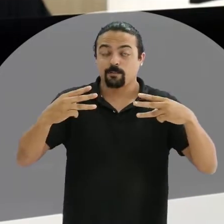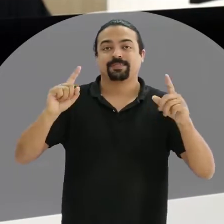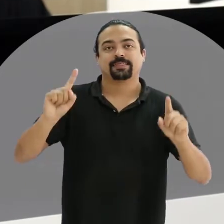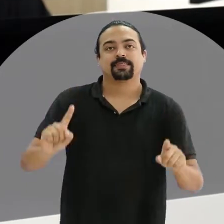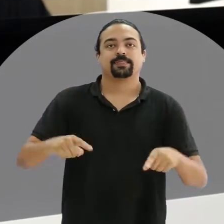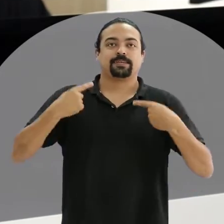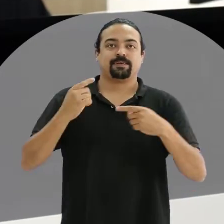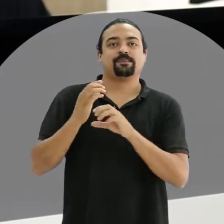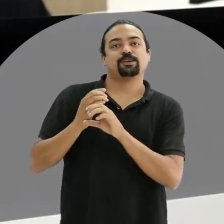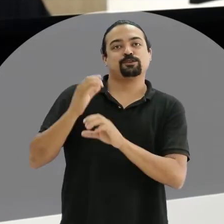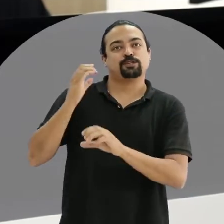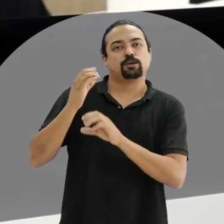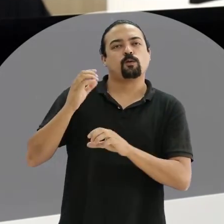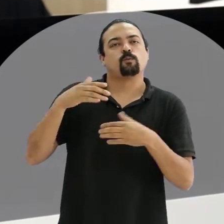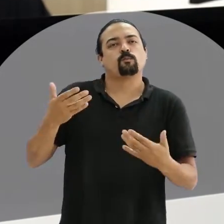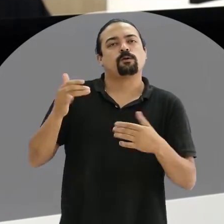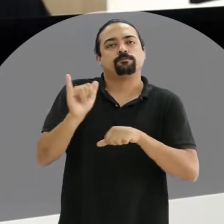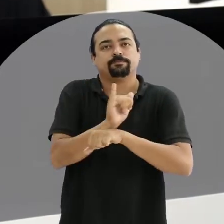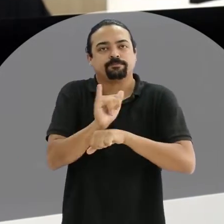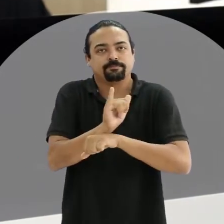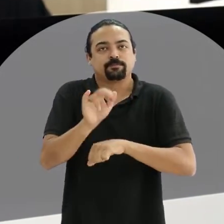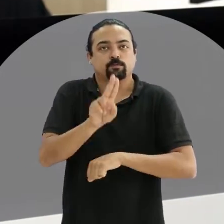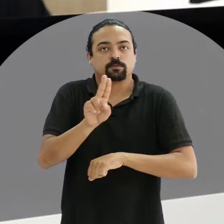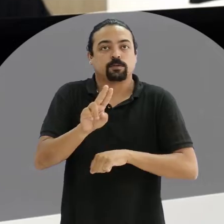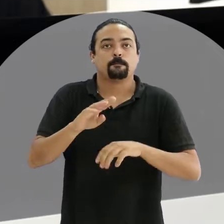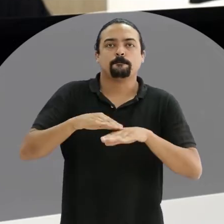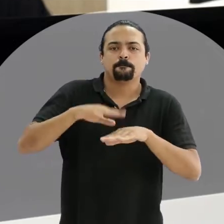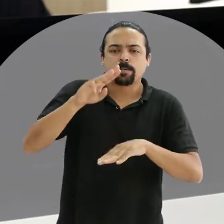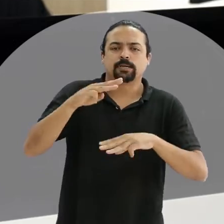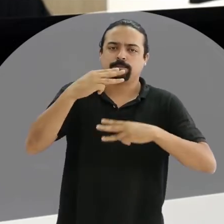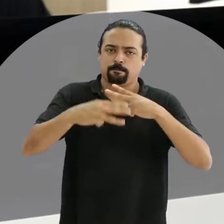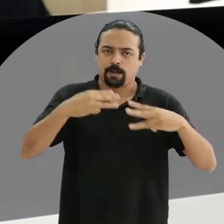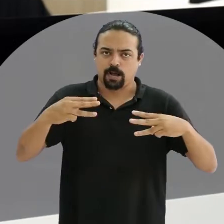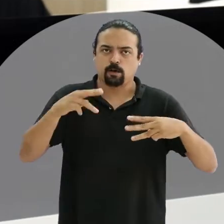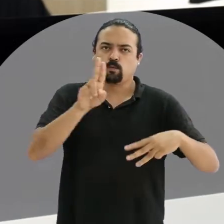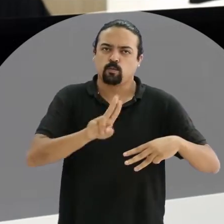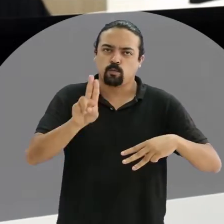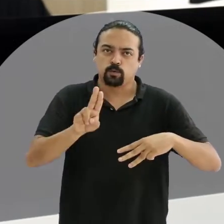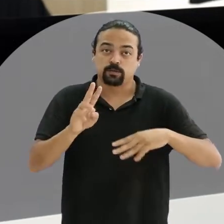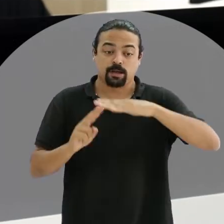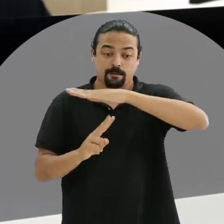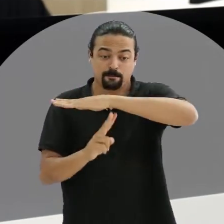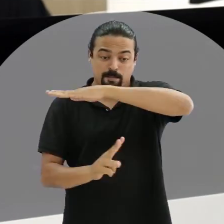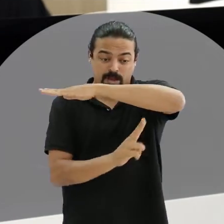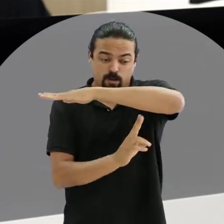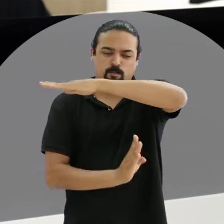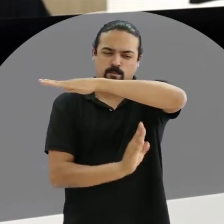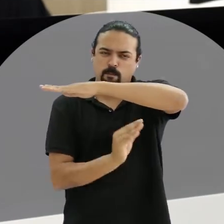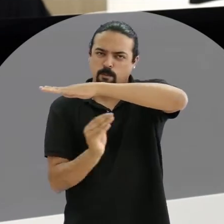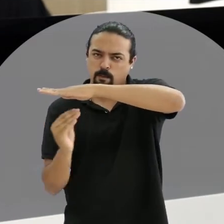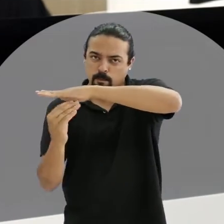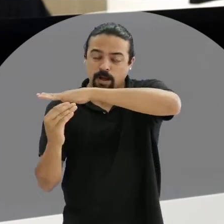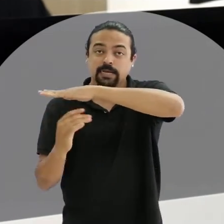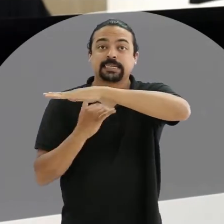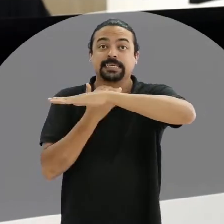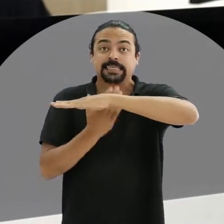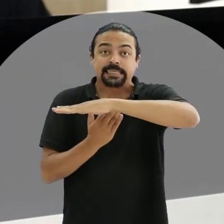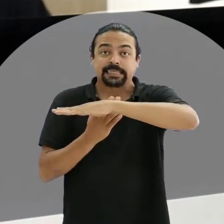engenharia civil. Que estratégias utilizar para que mais macarrão seja empilhado sem danificar a